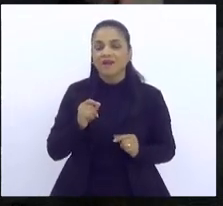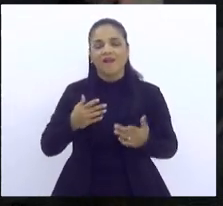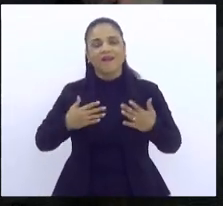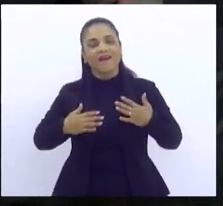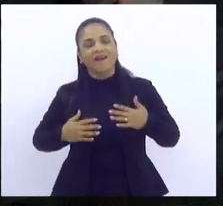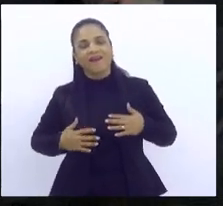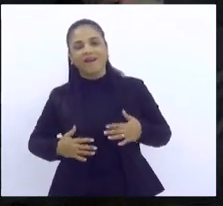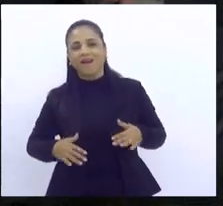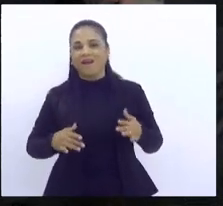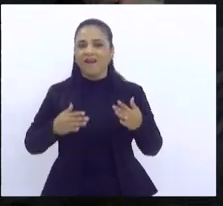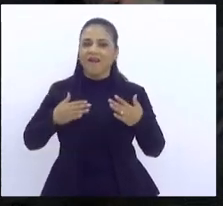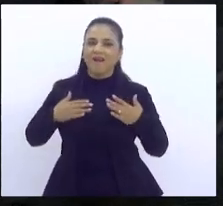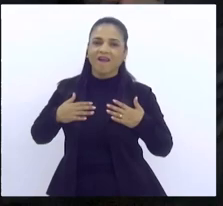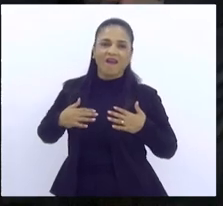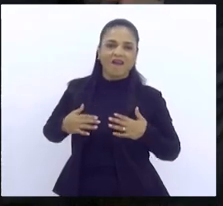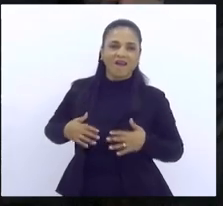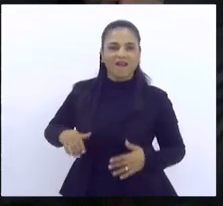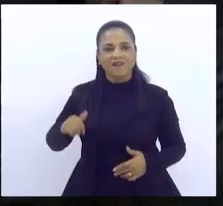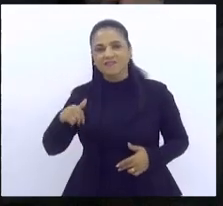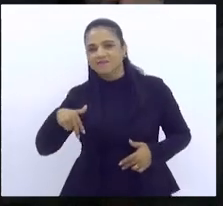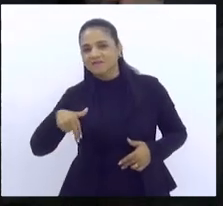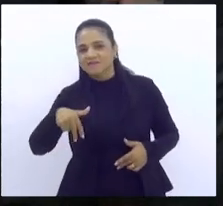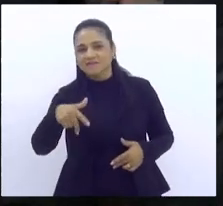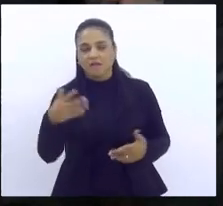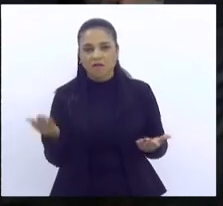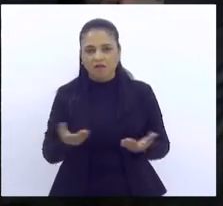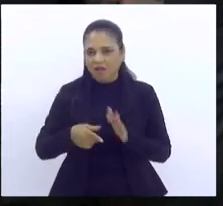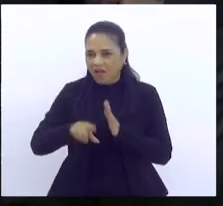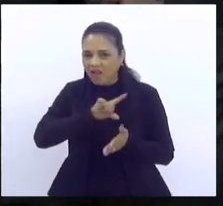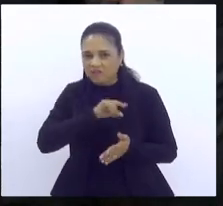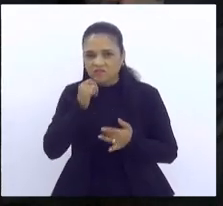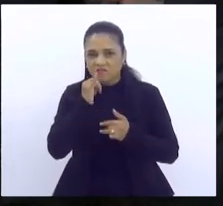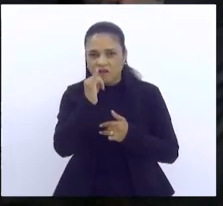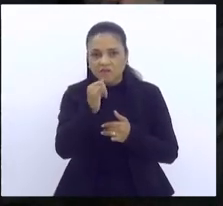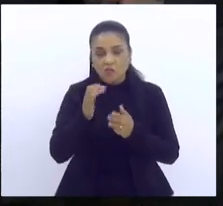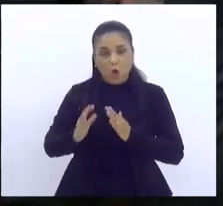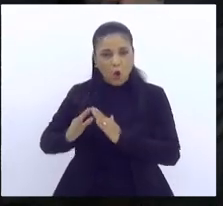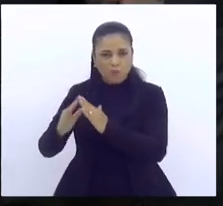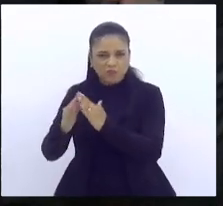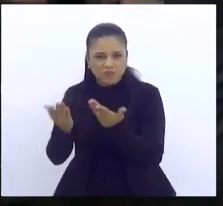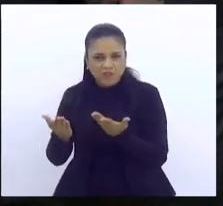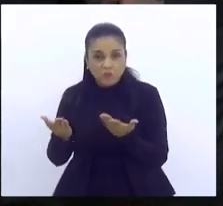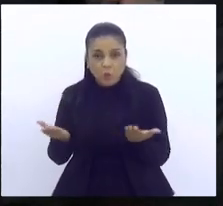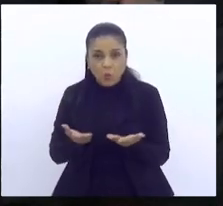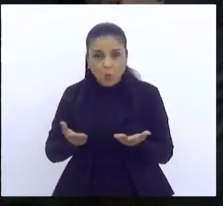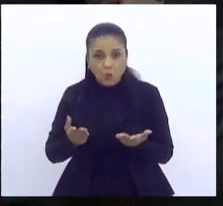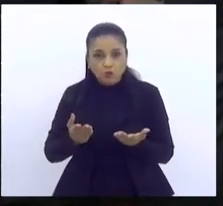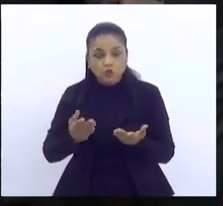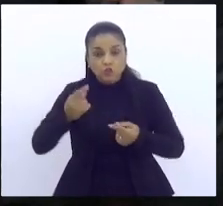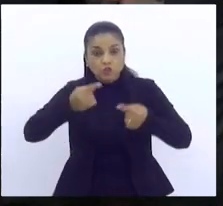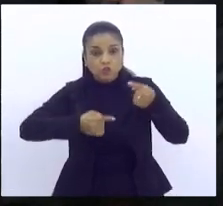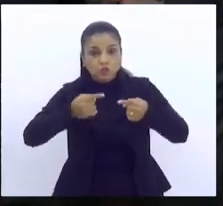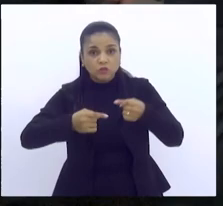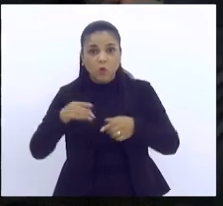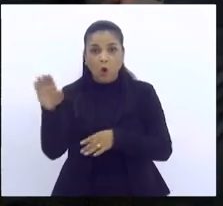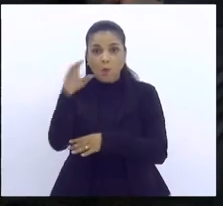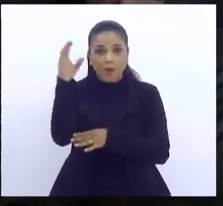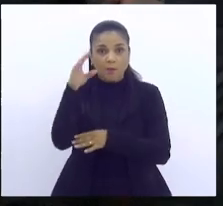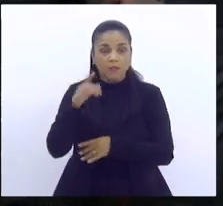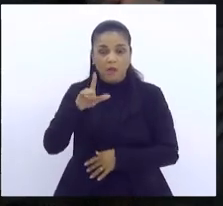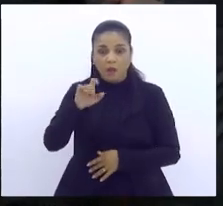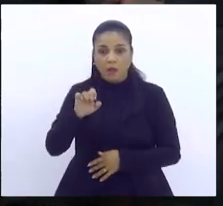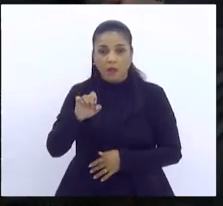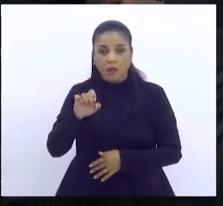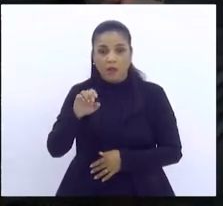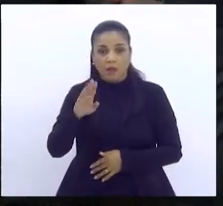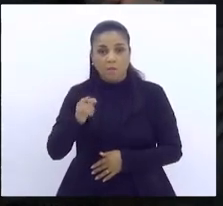tranquilo. Antigamente falávamos, como sempre fala aqui, falávamos muito das comunidades. Hoje está essa discussão aqui, Copacabana, Leblon,